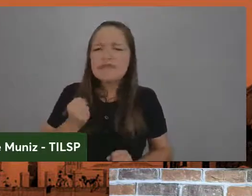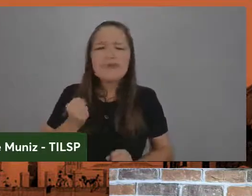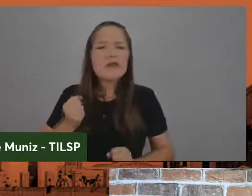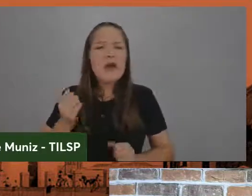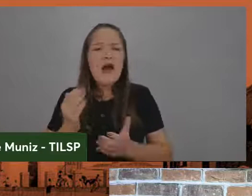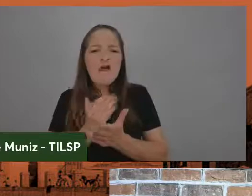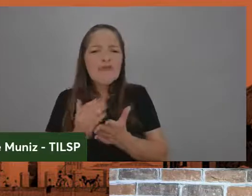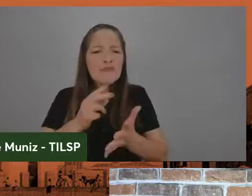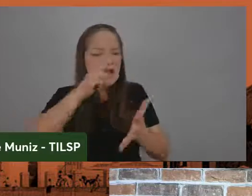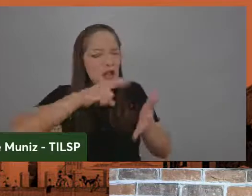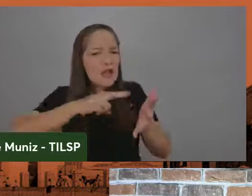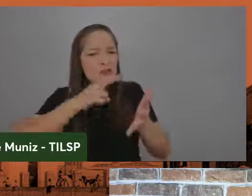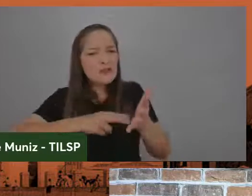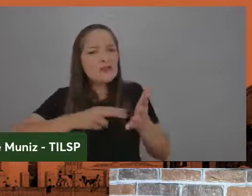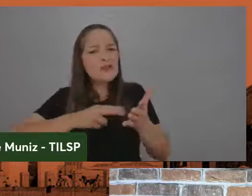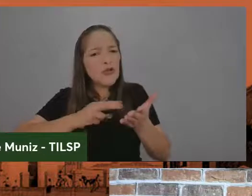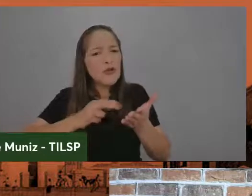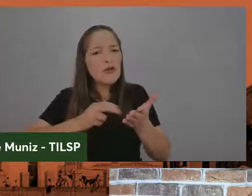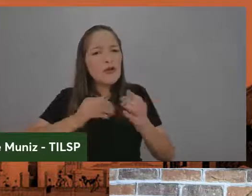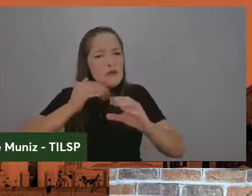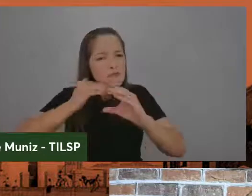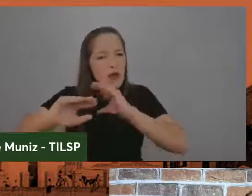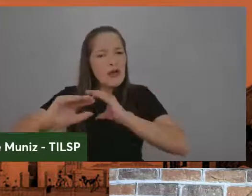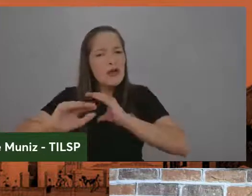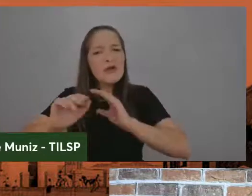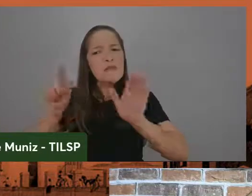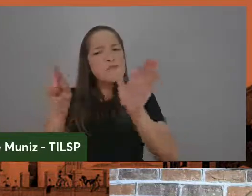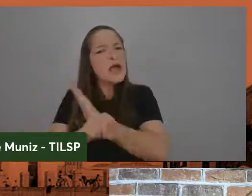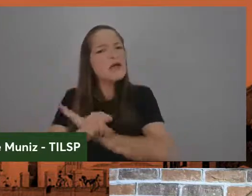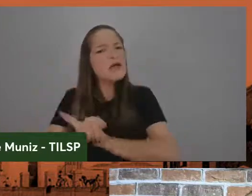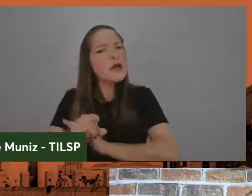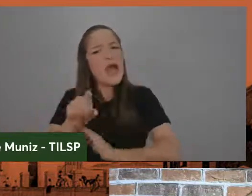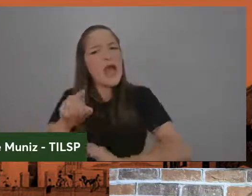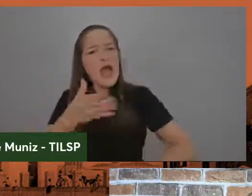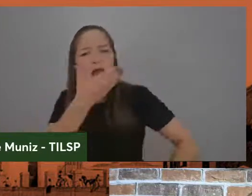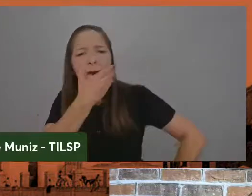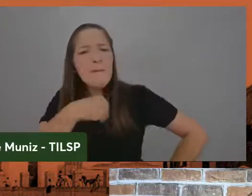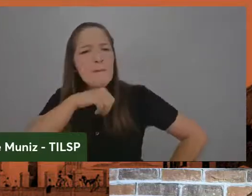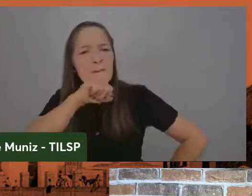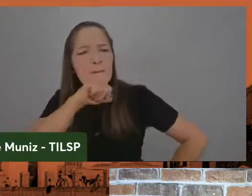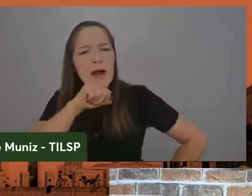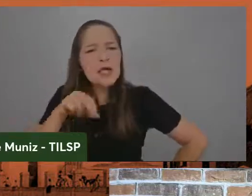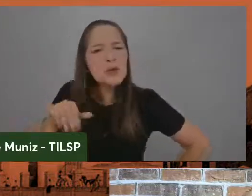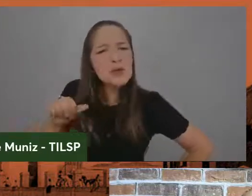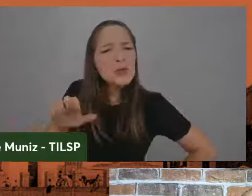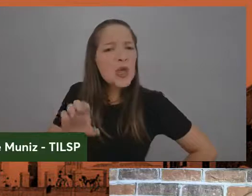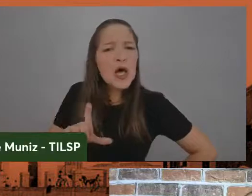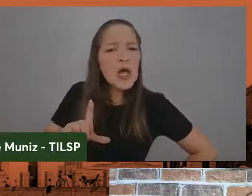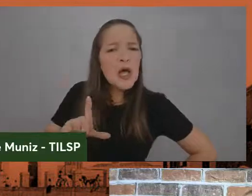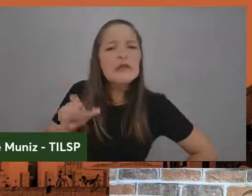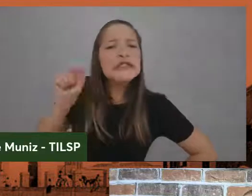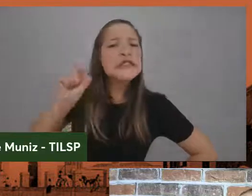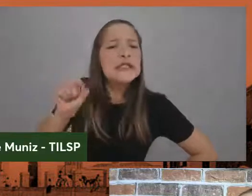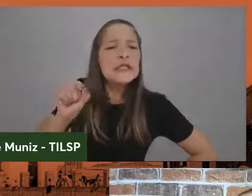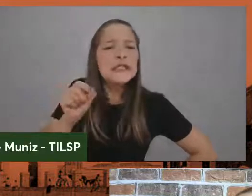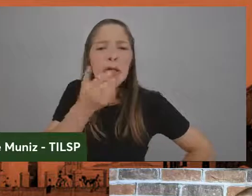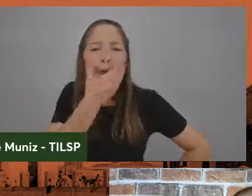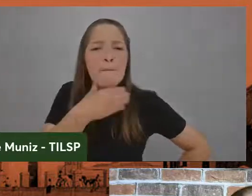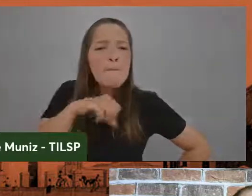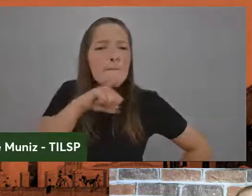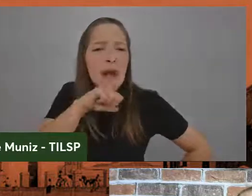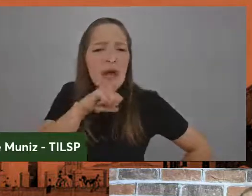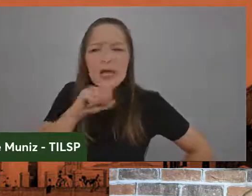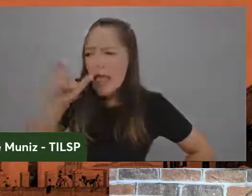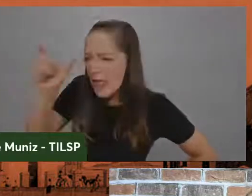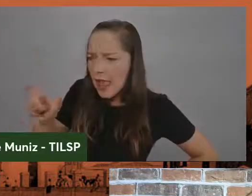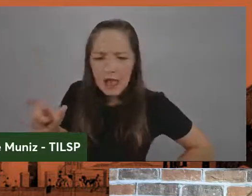né, que até te escrevem dizendo, não, peraí, mas em relação à paternidade lá, né, do Nael, quem é o pai? É fulano,